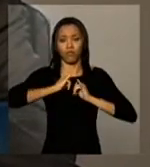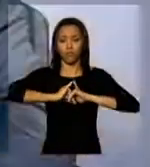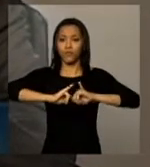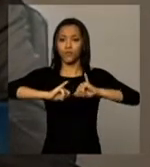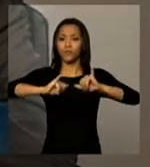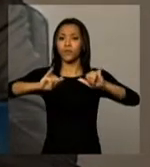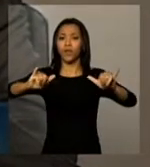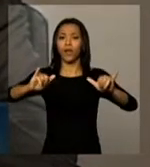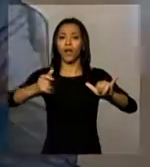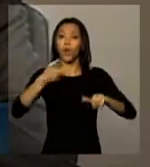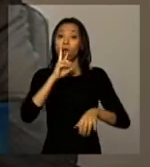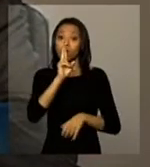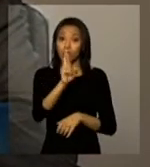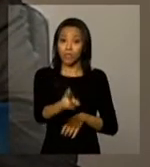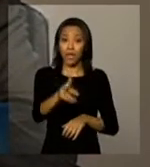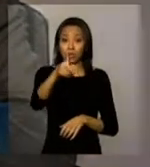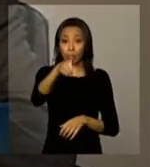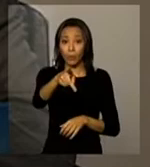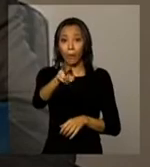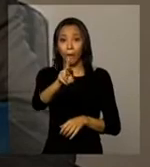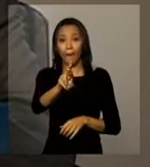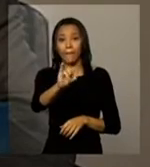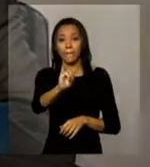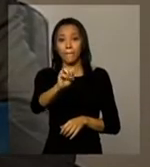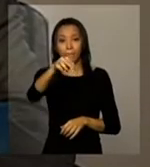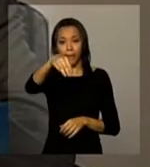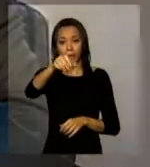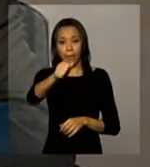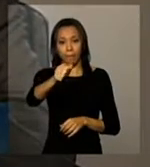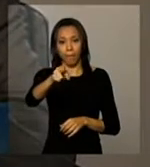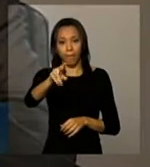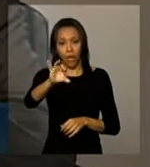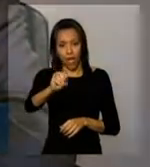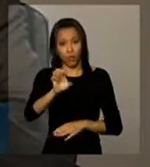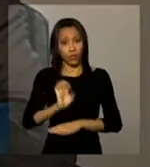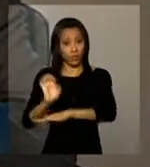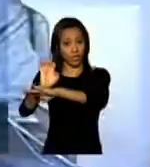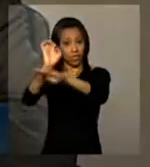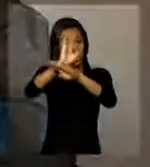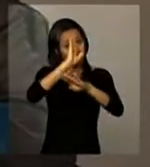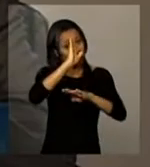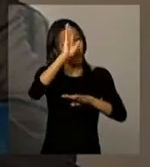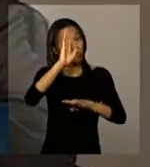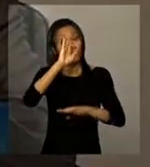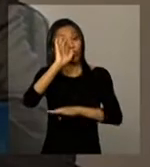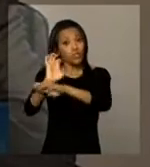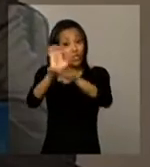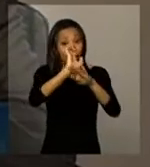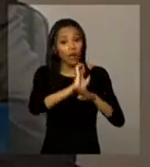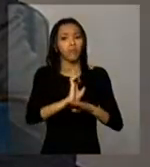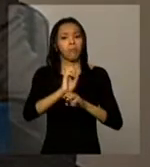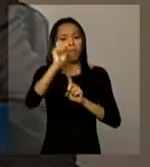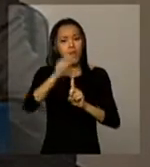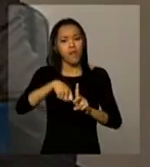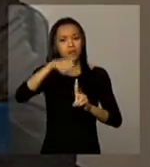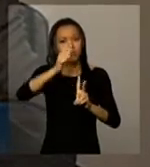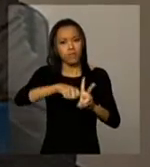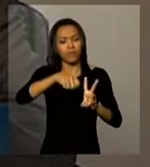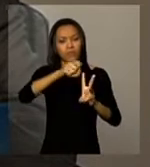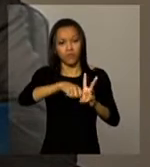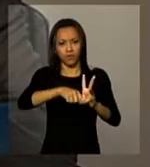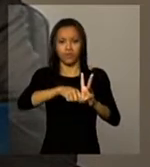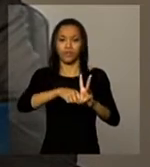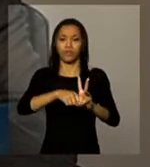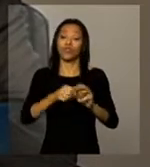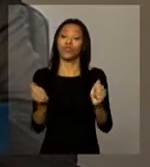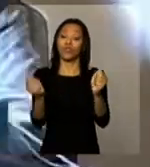o resultado primário dos estados e municípios, principalmente dos estados, no primeiro momento, mensalmente, junto com